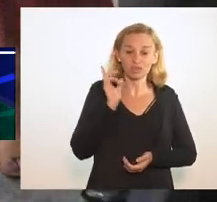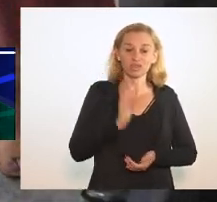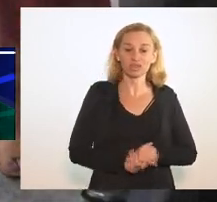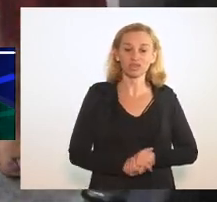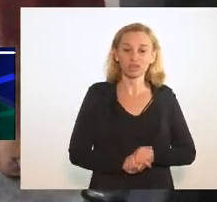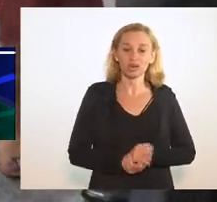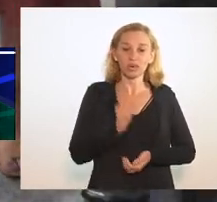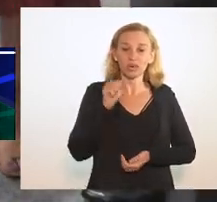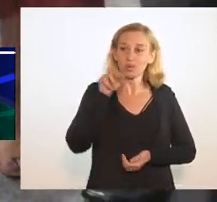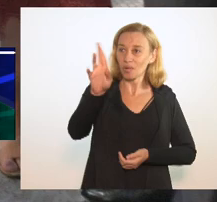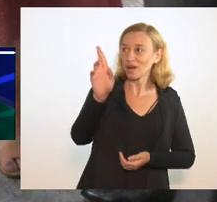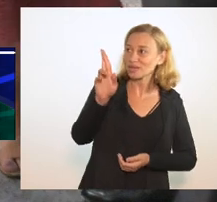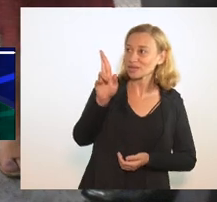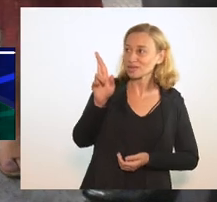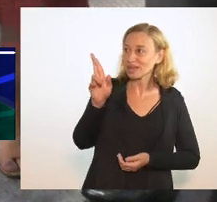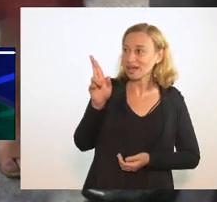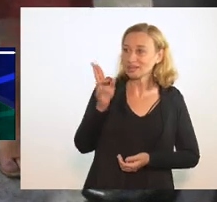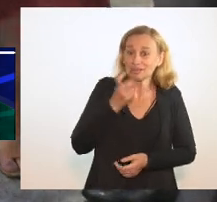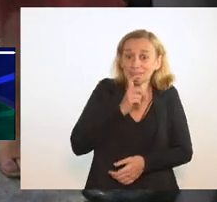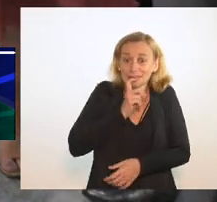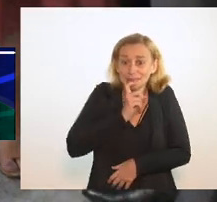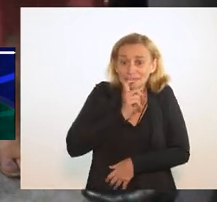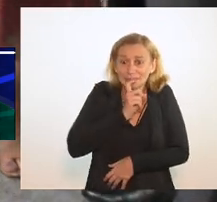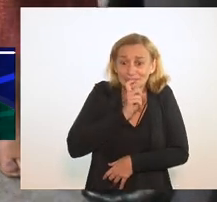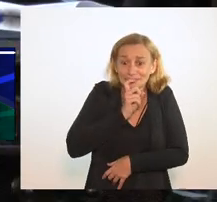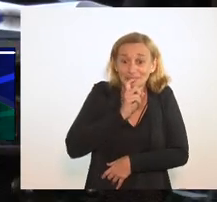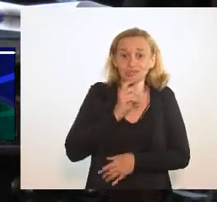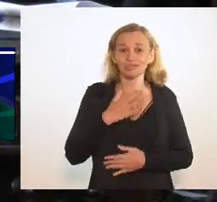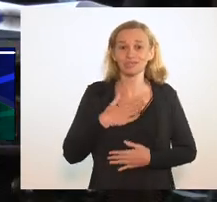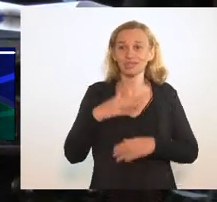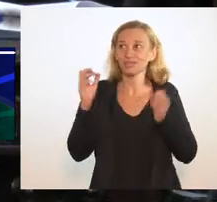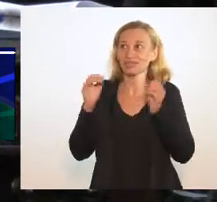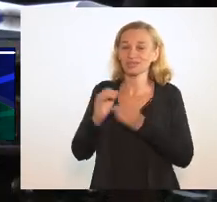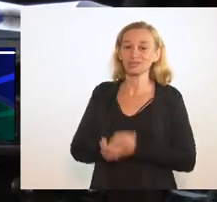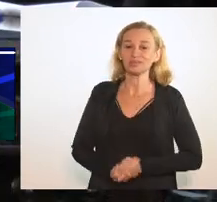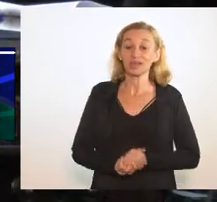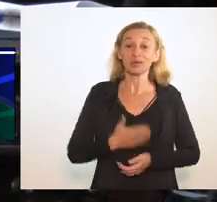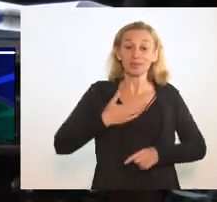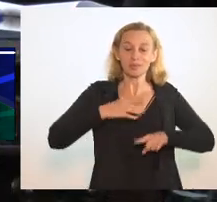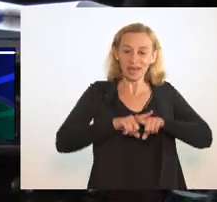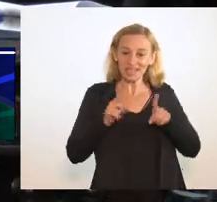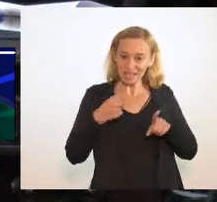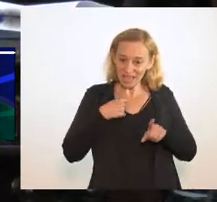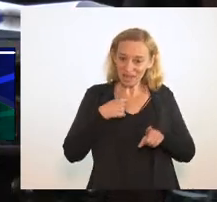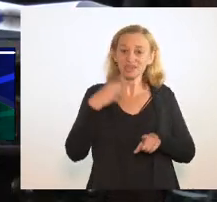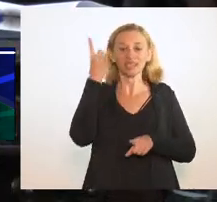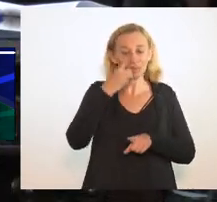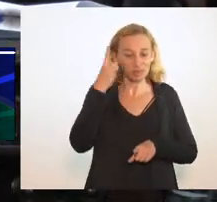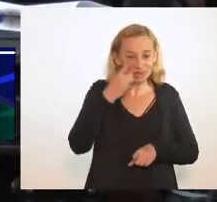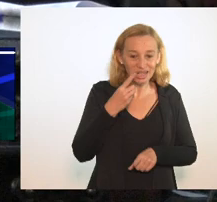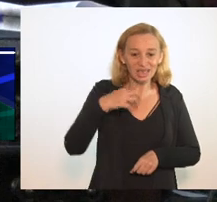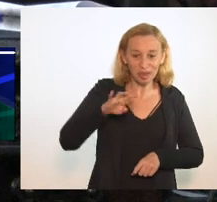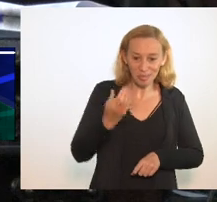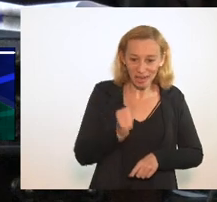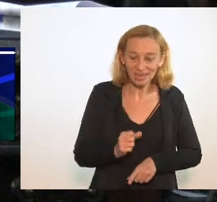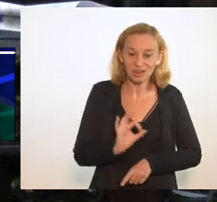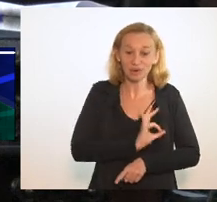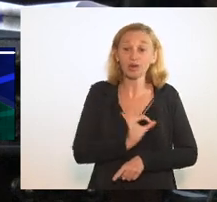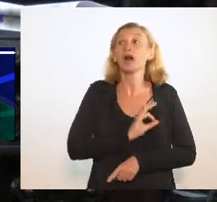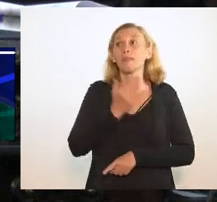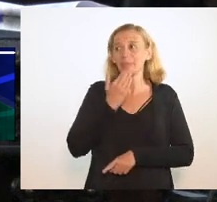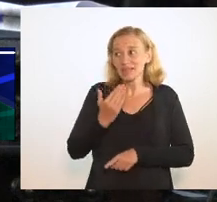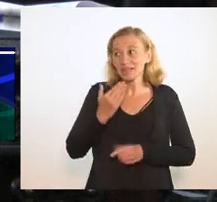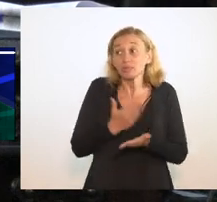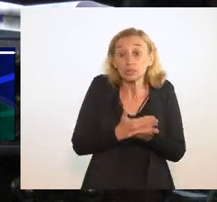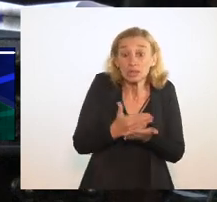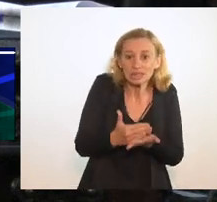não está matando as deputadas de frio. Mas eu e a deputada Marta Rocha, nós pedimos no início da